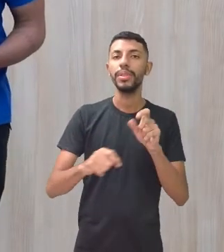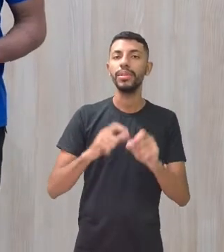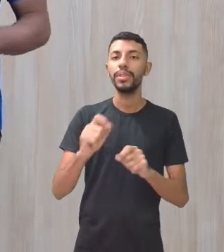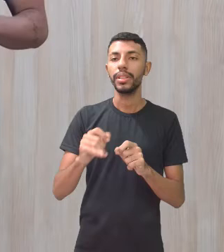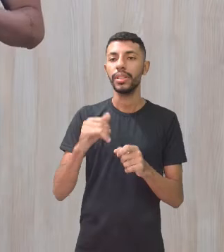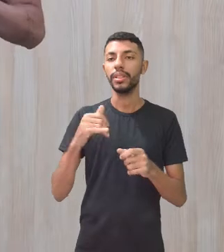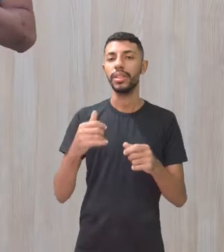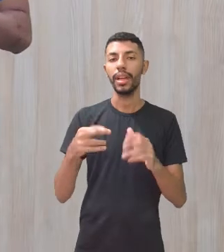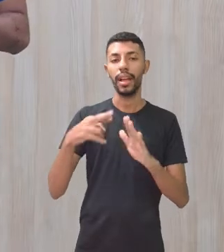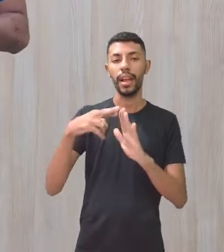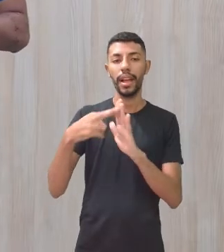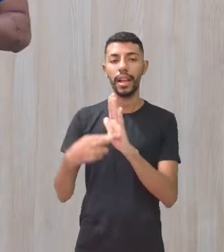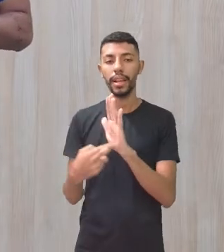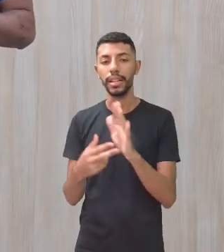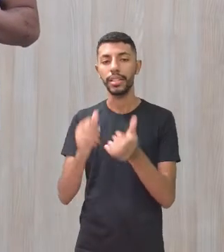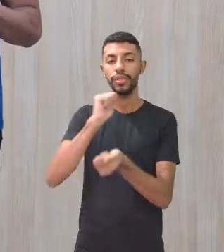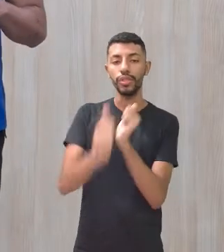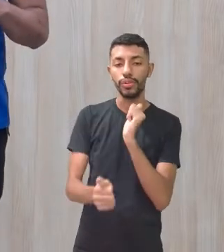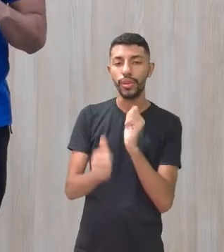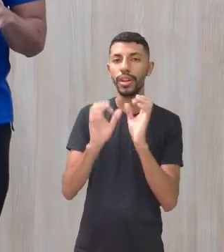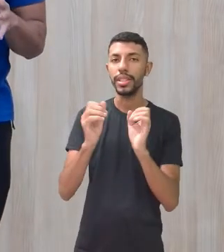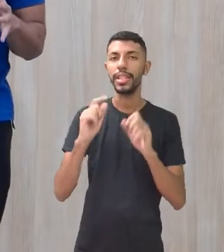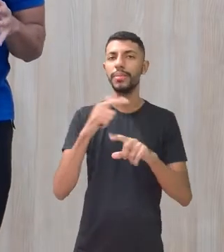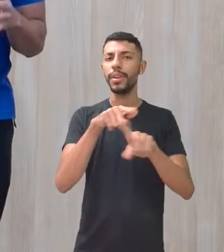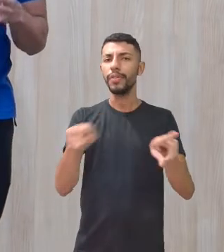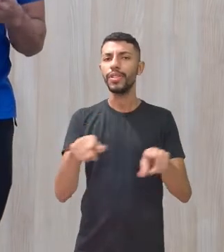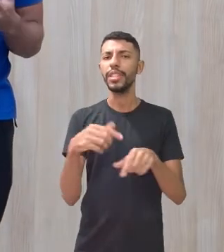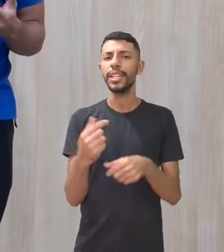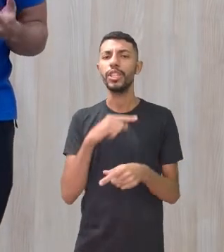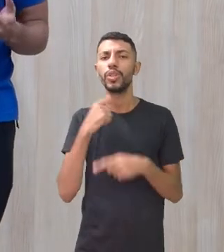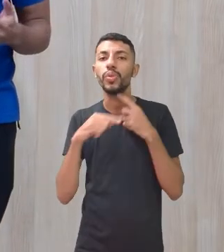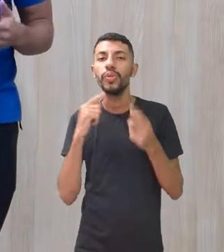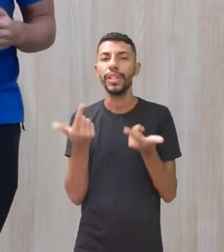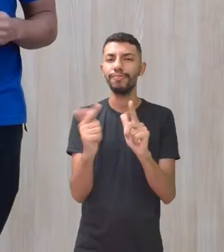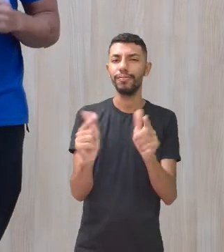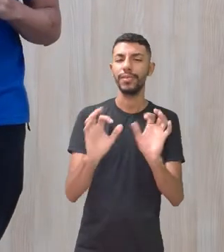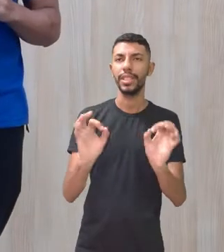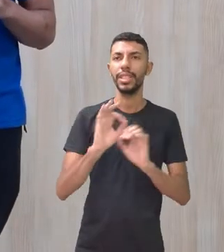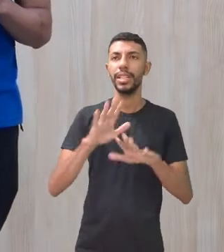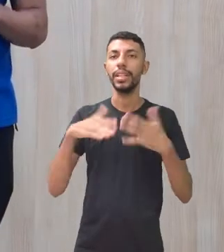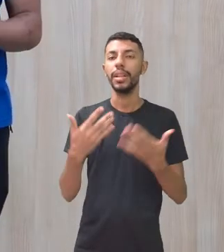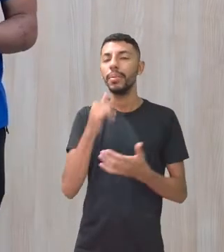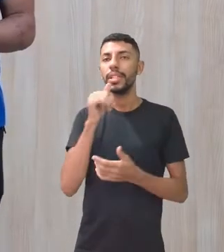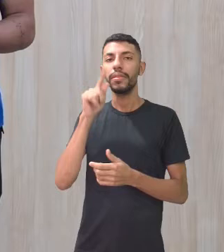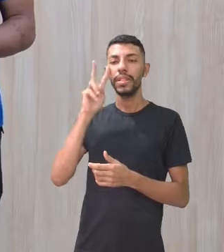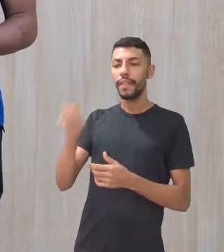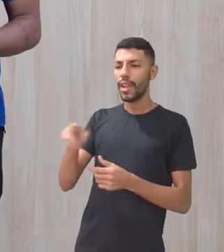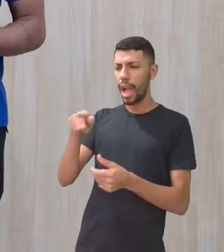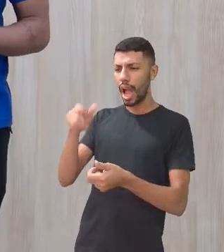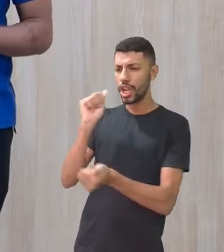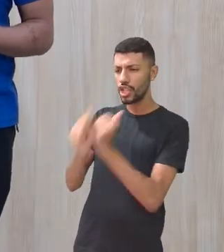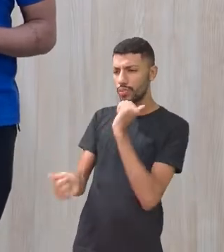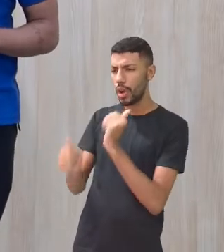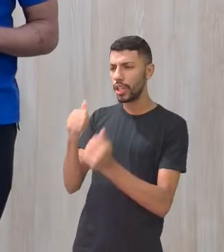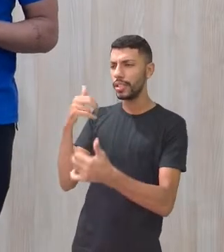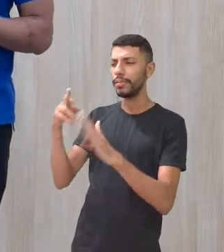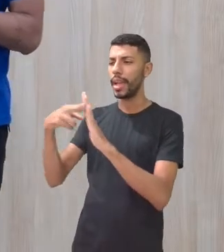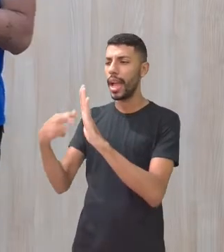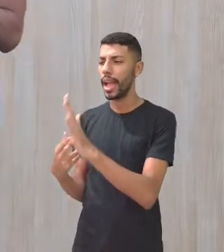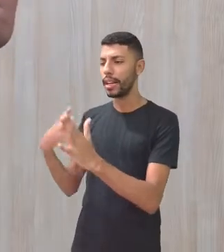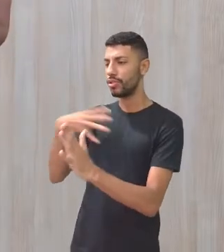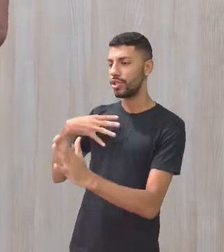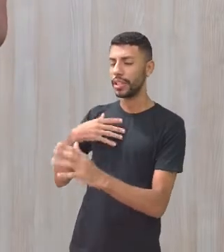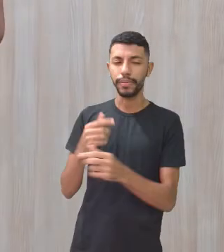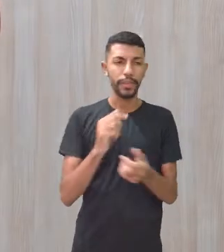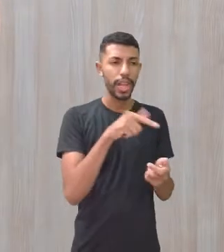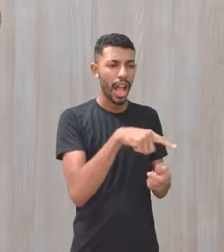esporte, tudo para você não ficar com dúvida e quando você vê assim, isso é um esporte, então as regras são assim. Isso é um jogo, então as